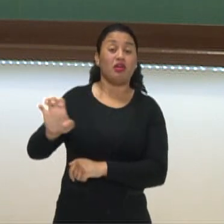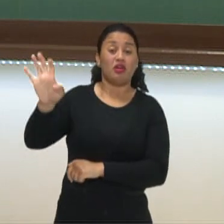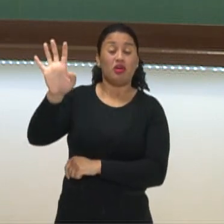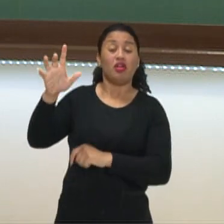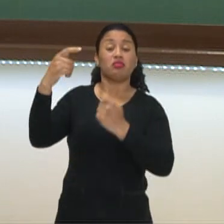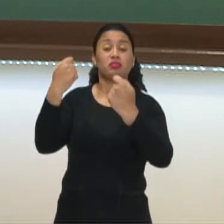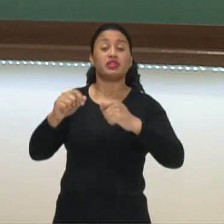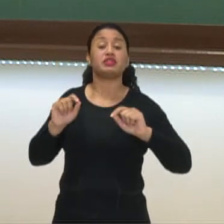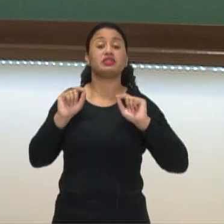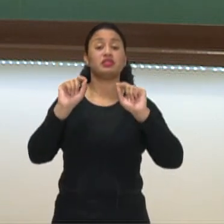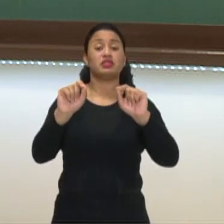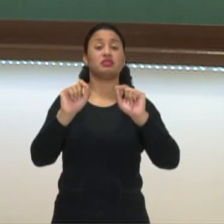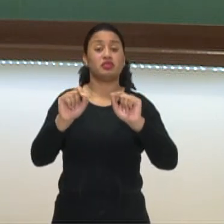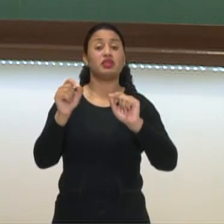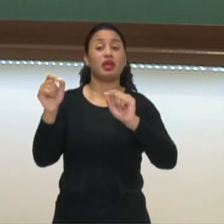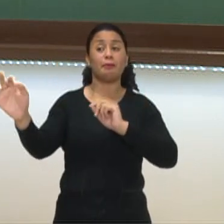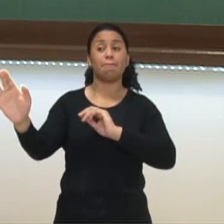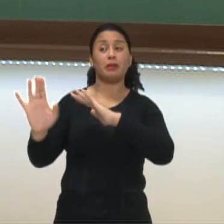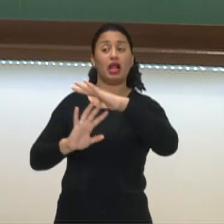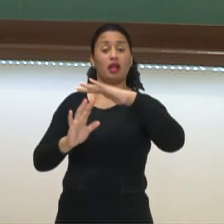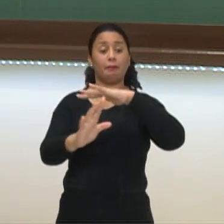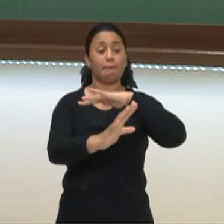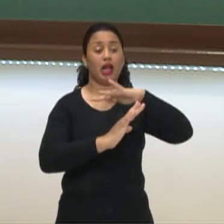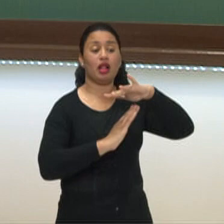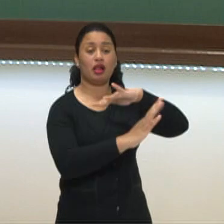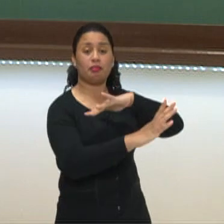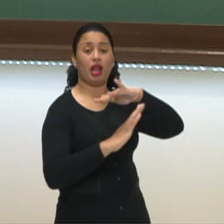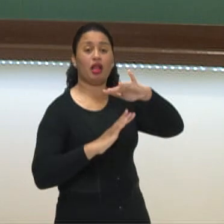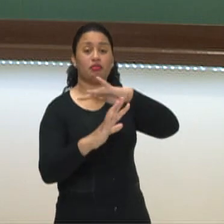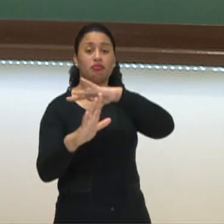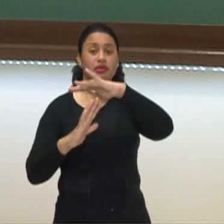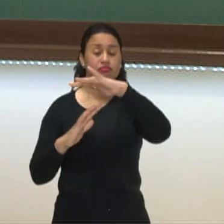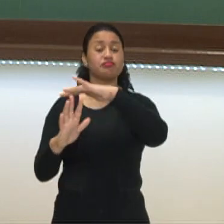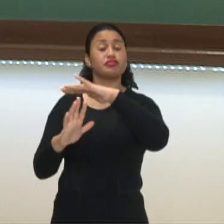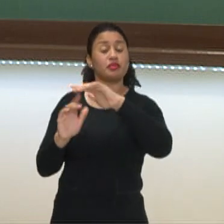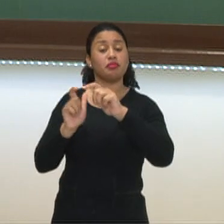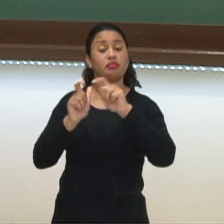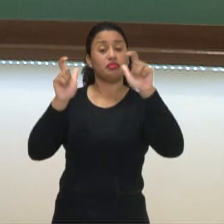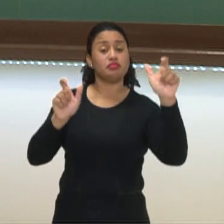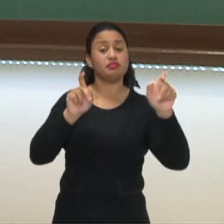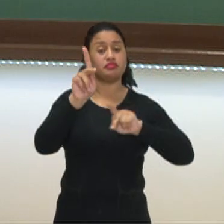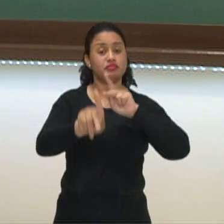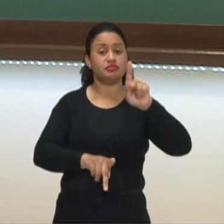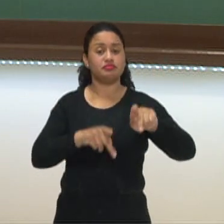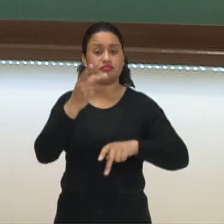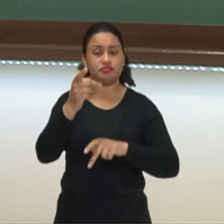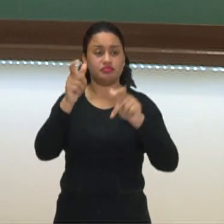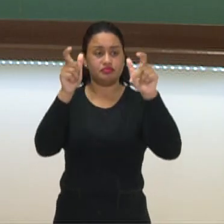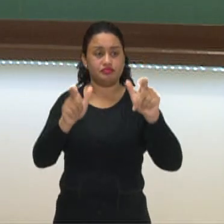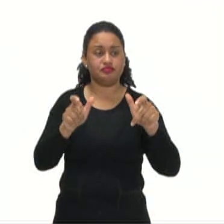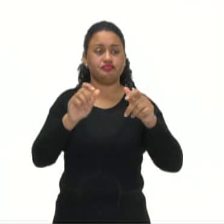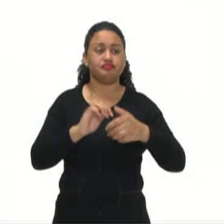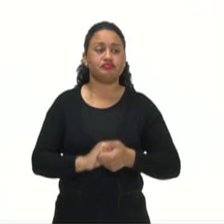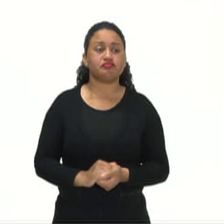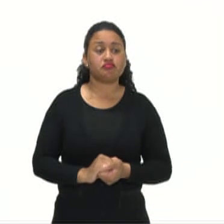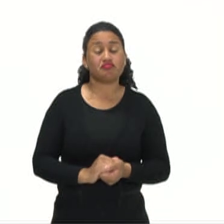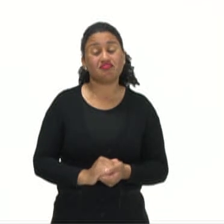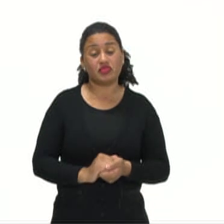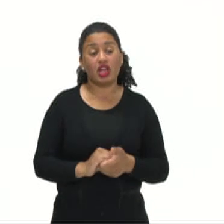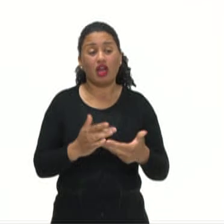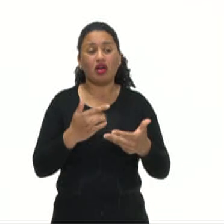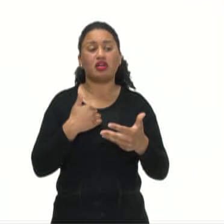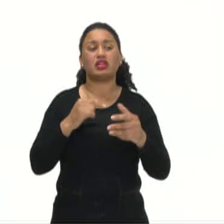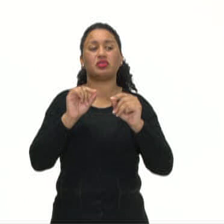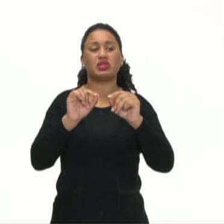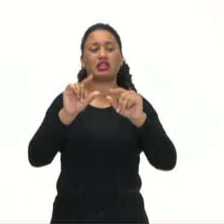basicamente da chegada de novos migrantes para aumentar a população do continente. Sobre o déficit populacional, não